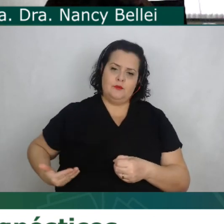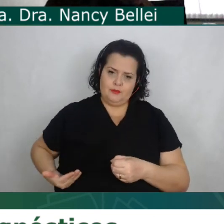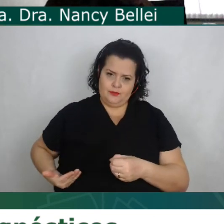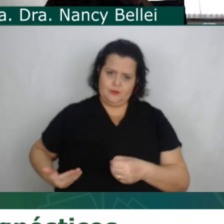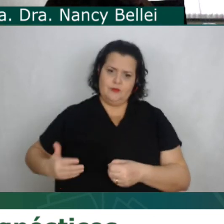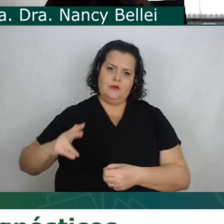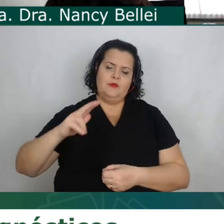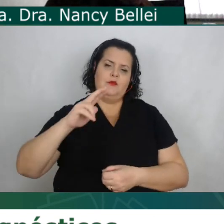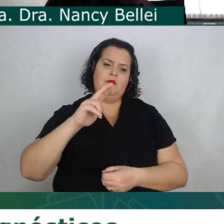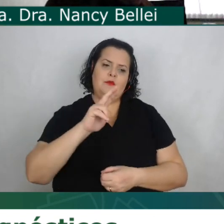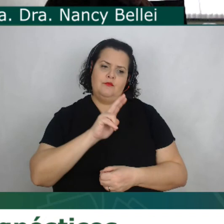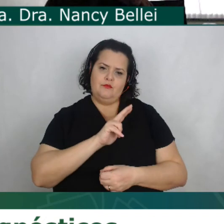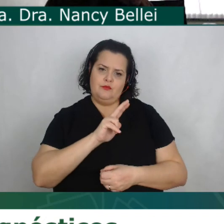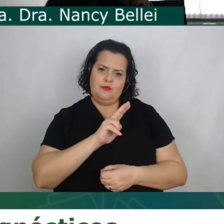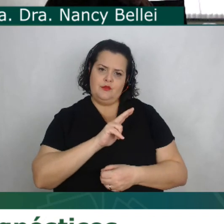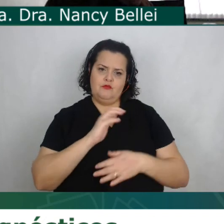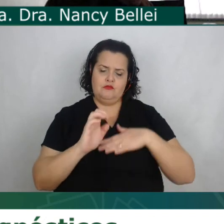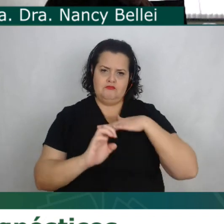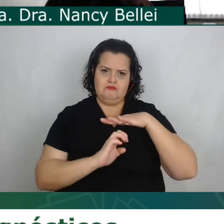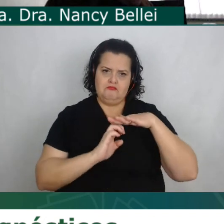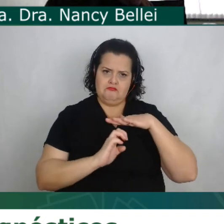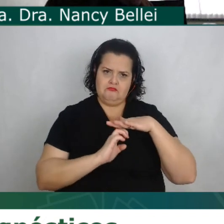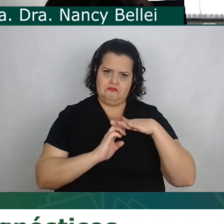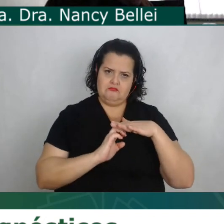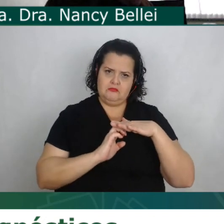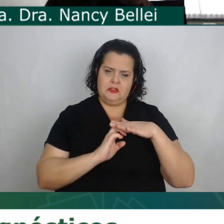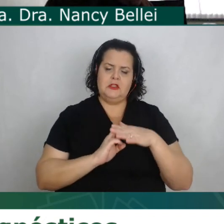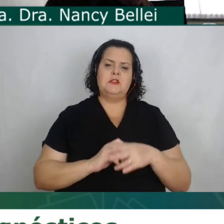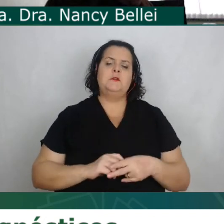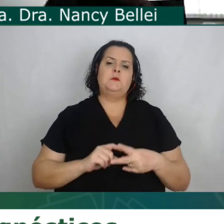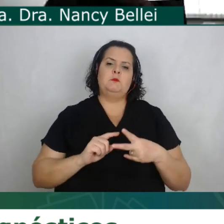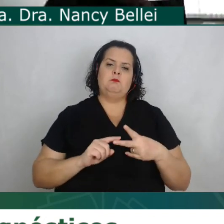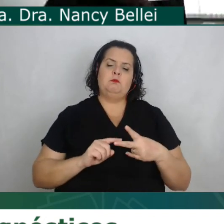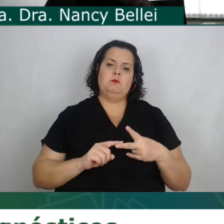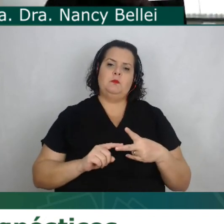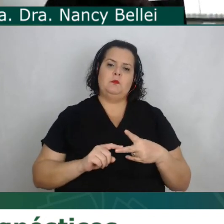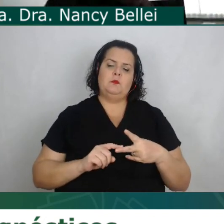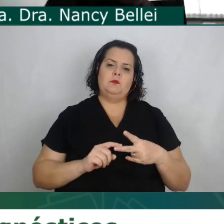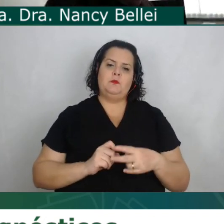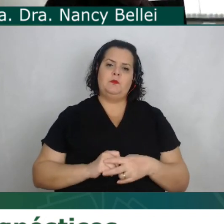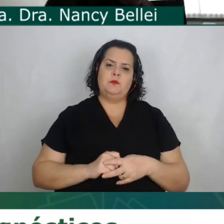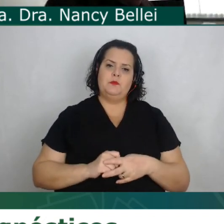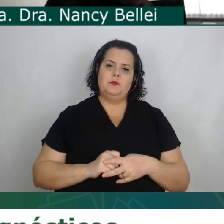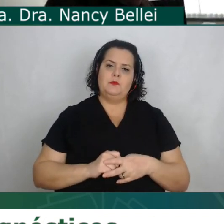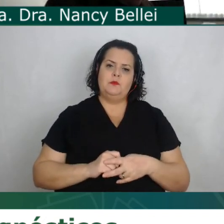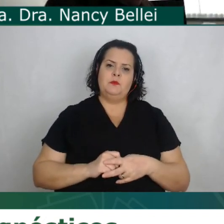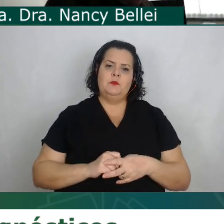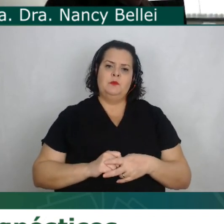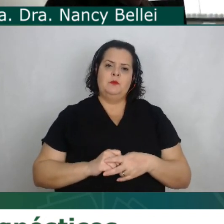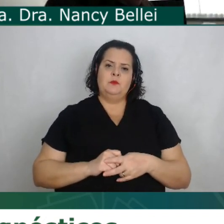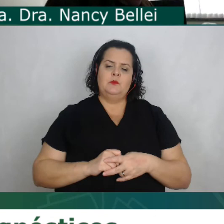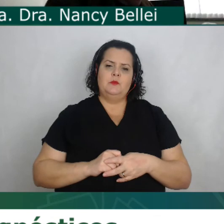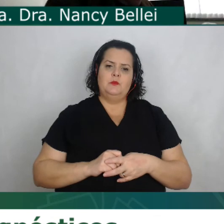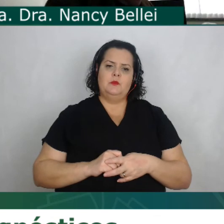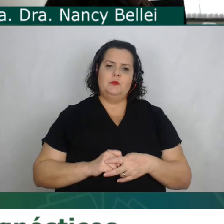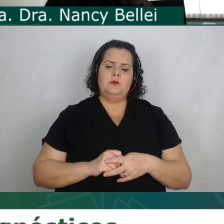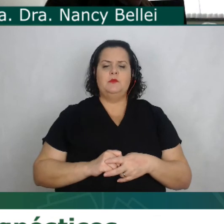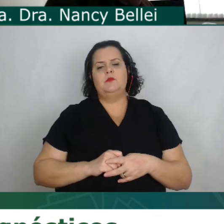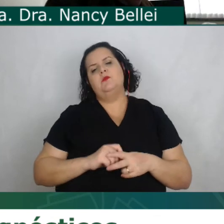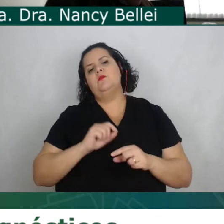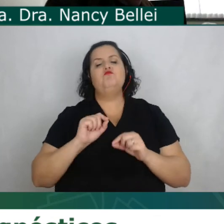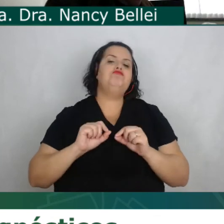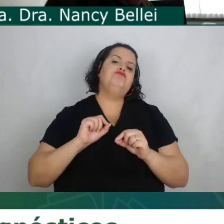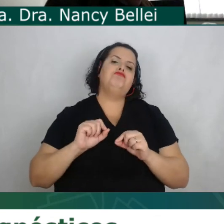da atual situação, realização dos testes? E o que pode ser feito, né, nesse momento onde as pessoas